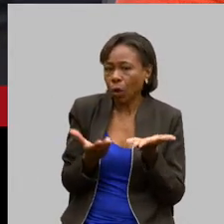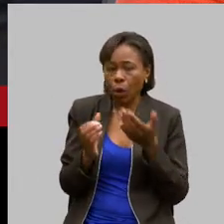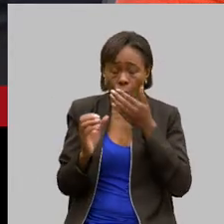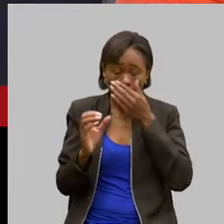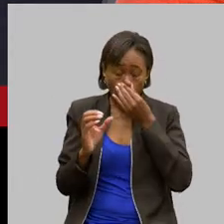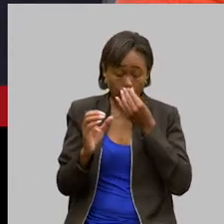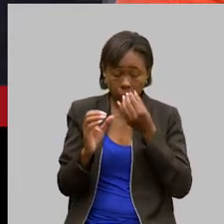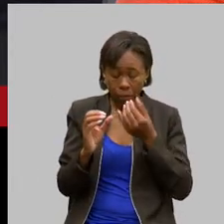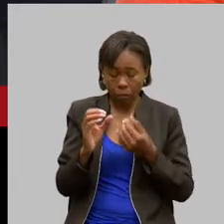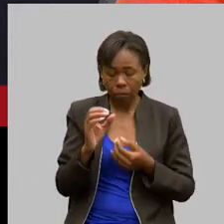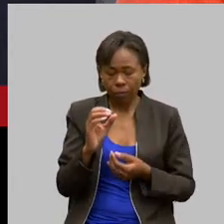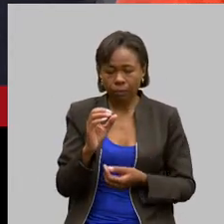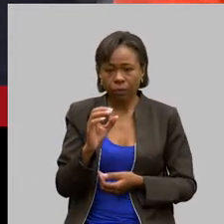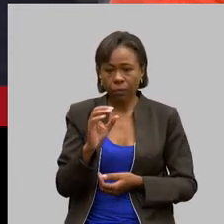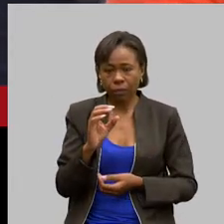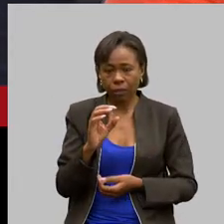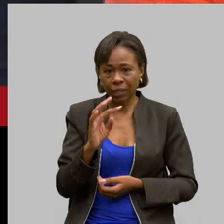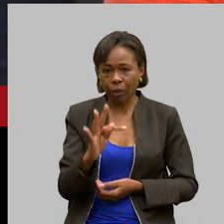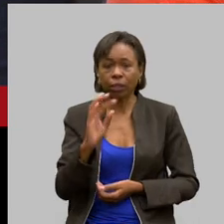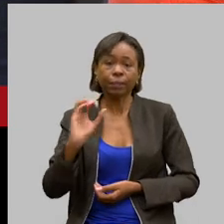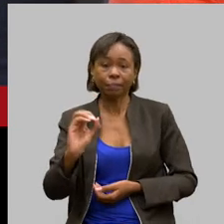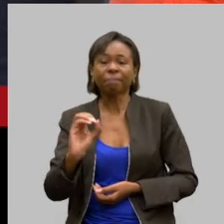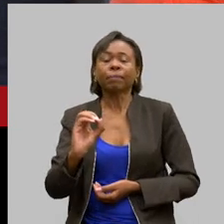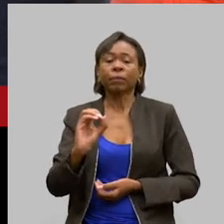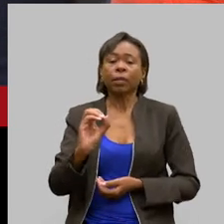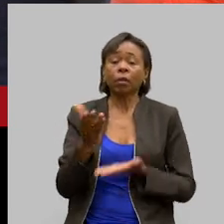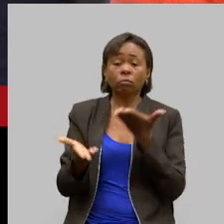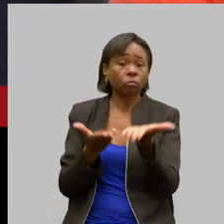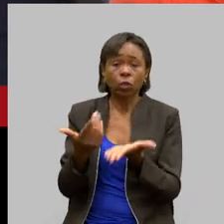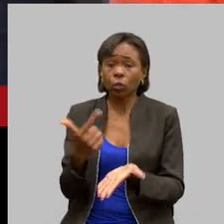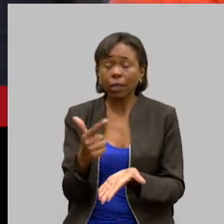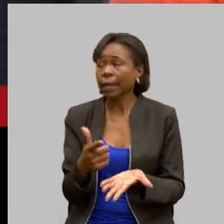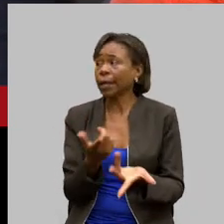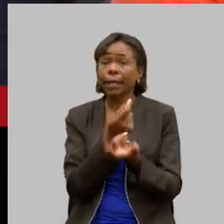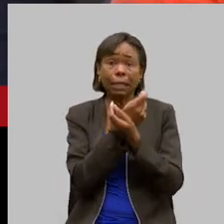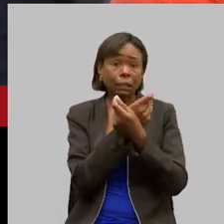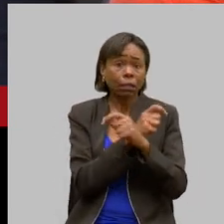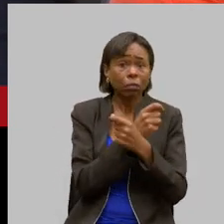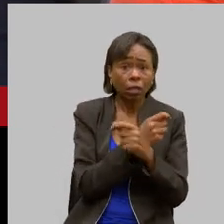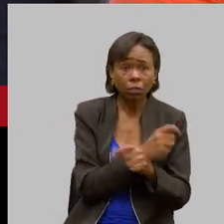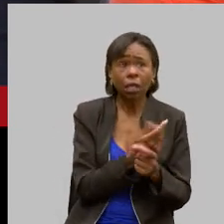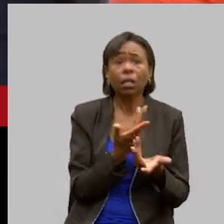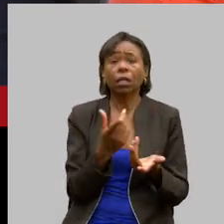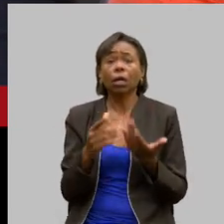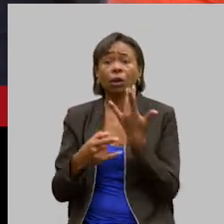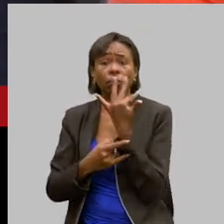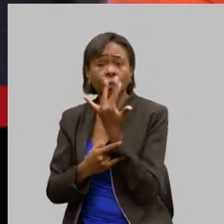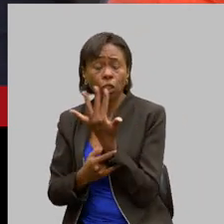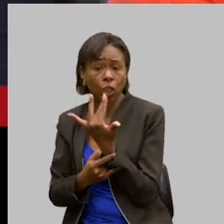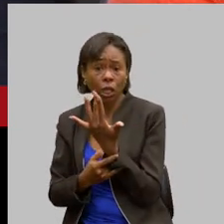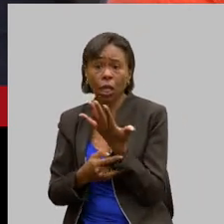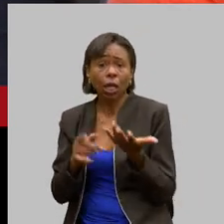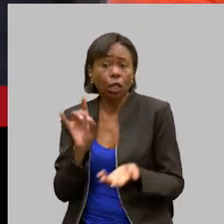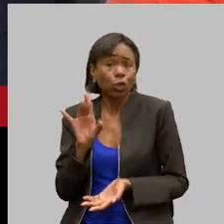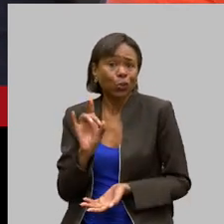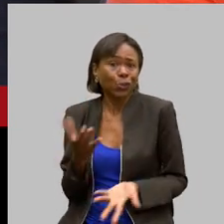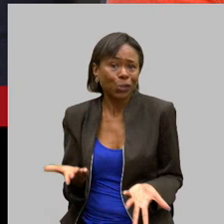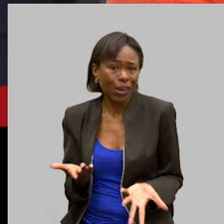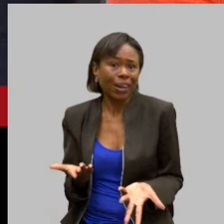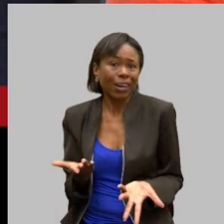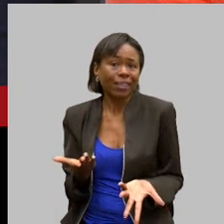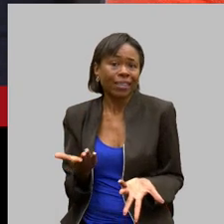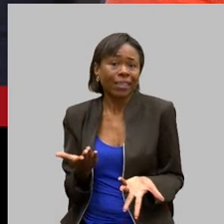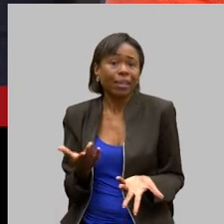UFMG e na uf é um trabalho que nós temos que construir com as mãos dadas trabalho que nós temos que trazer pro espaço público mas